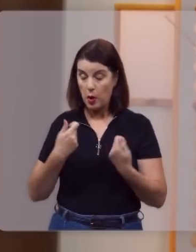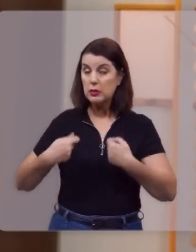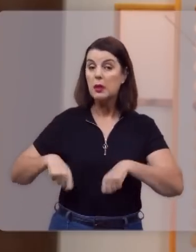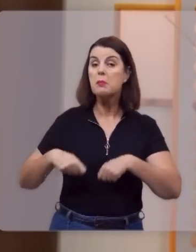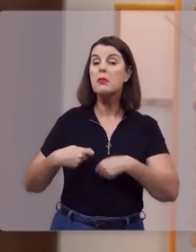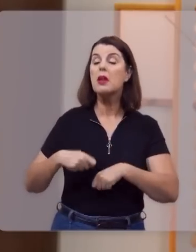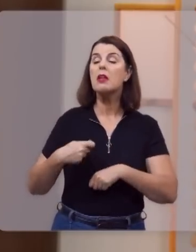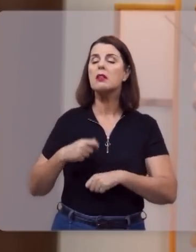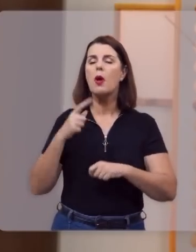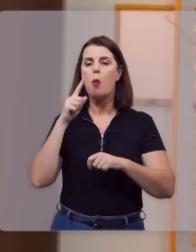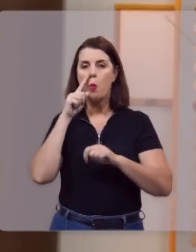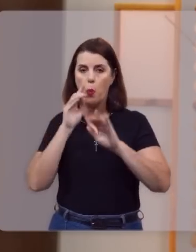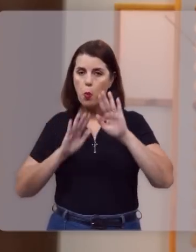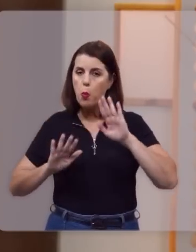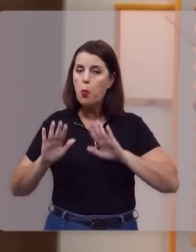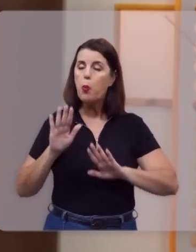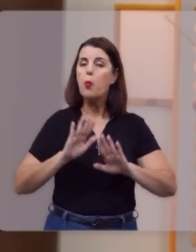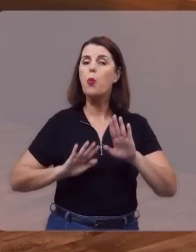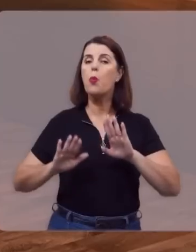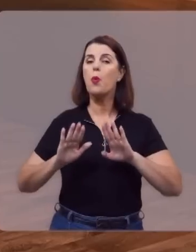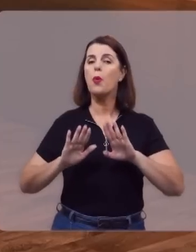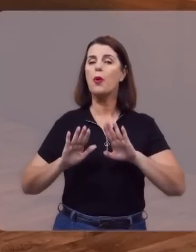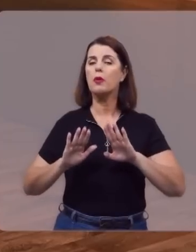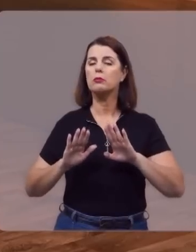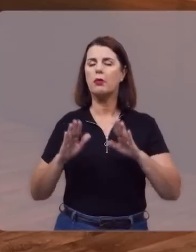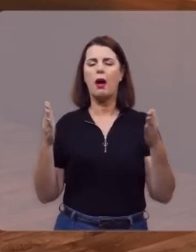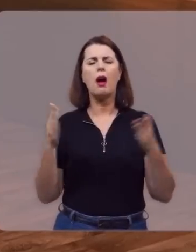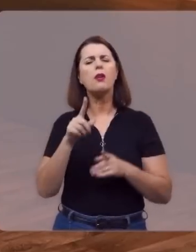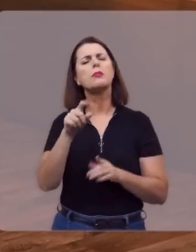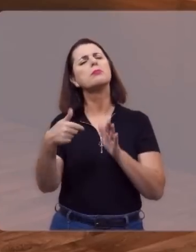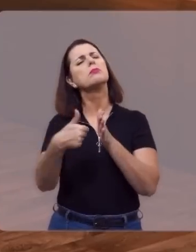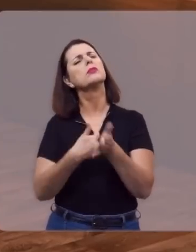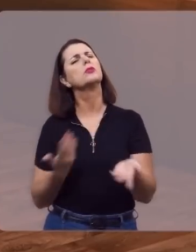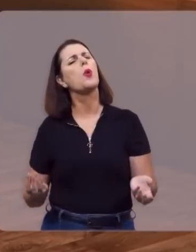precisamos nos acautelar. Agora você pode